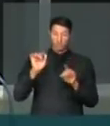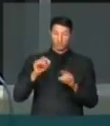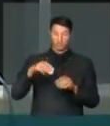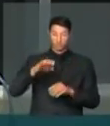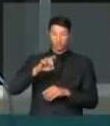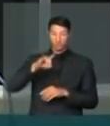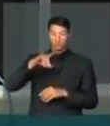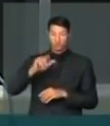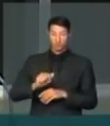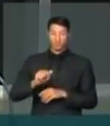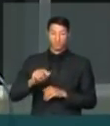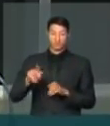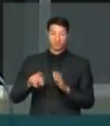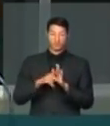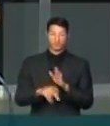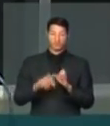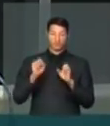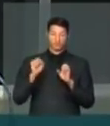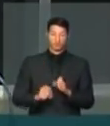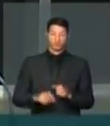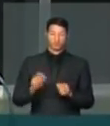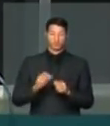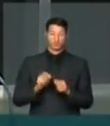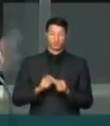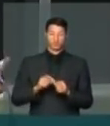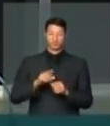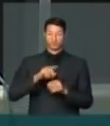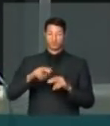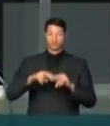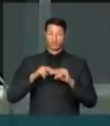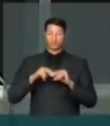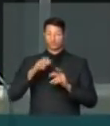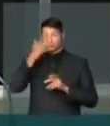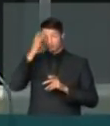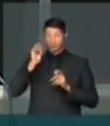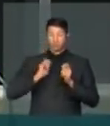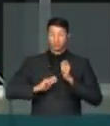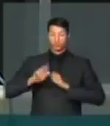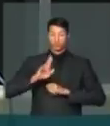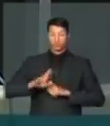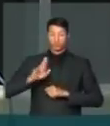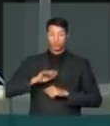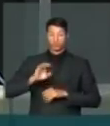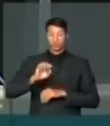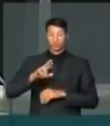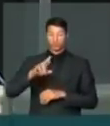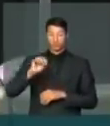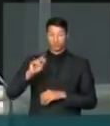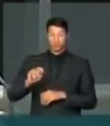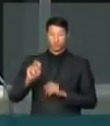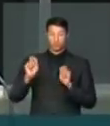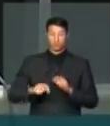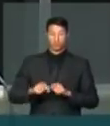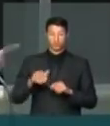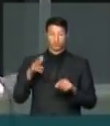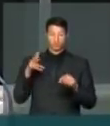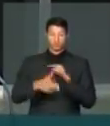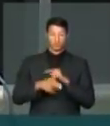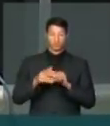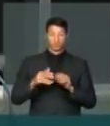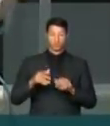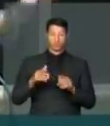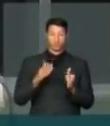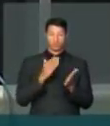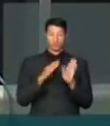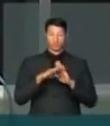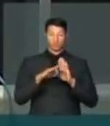medida radical que pode ser tomada ali pelos consumidores na Europa pode ser o boicote a esses